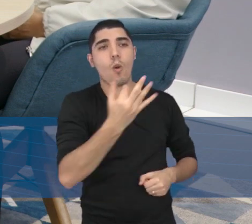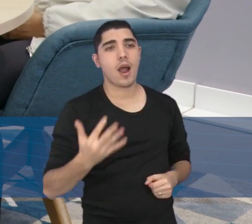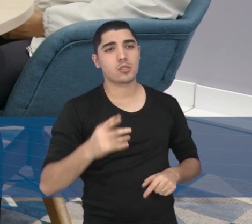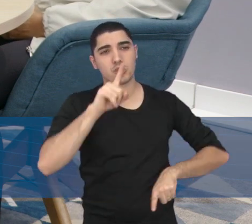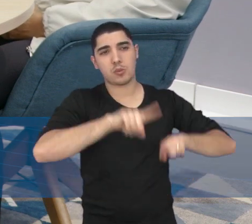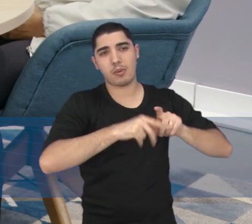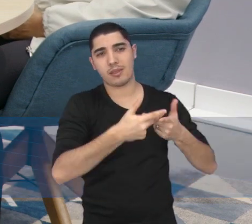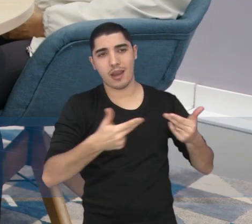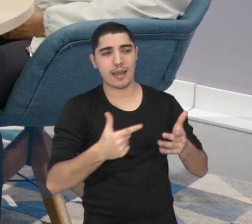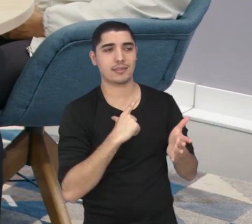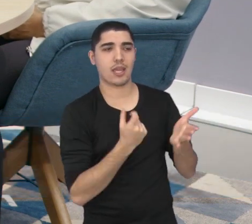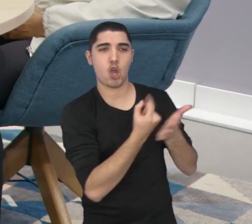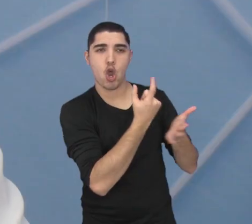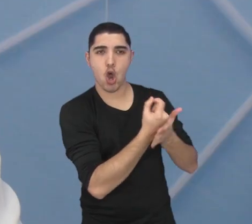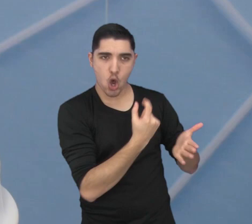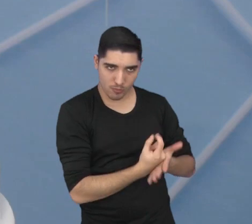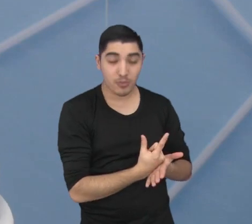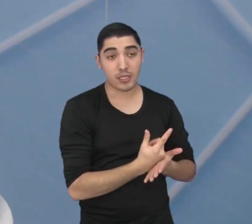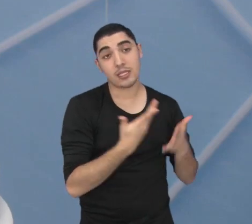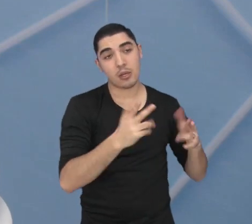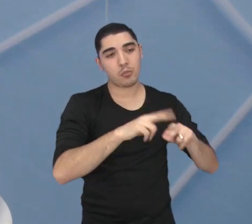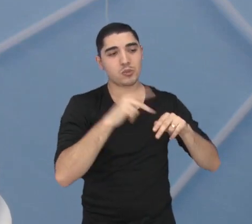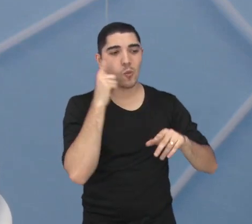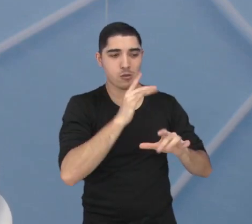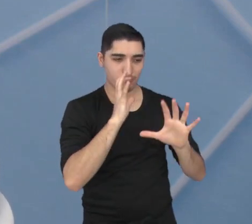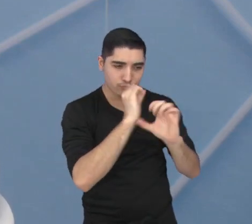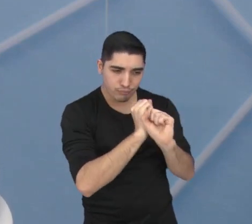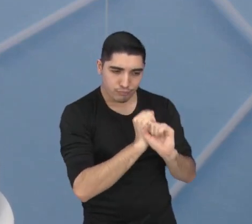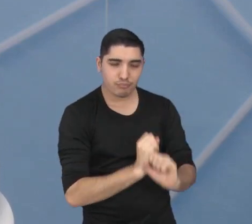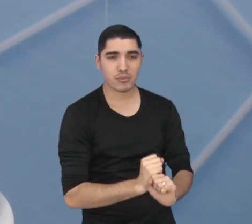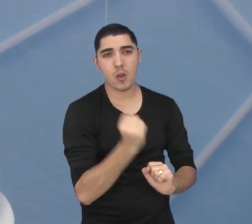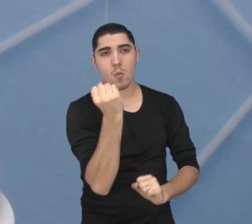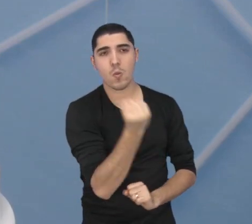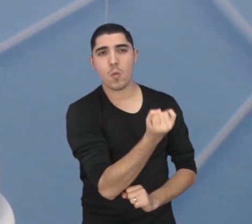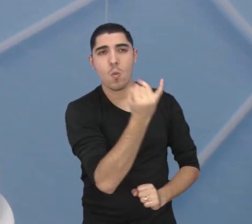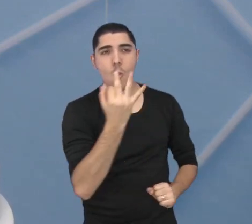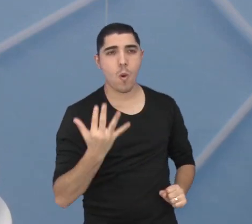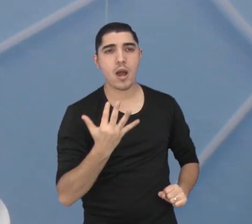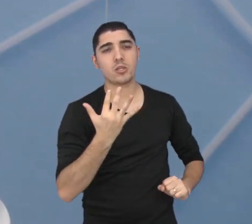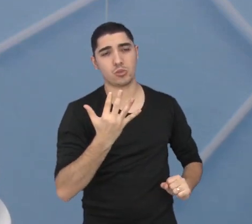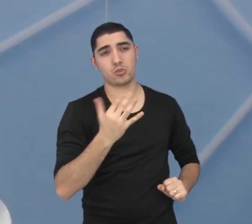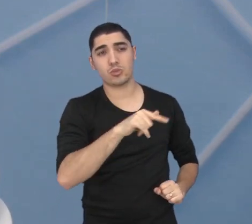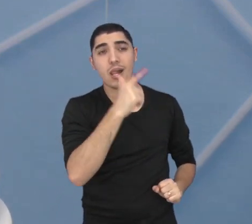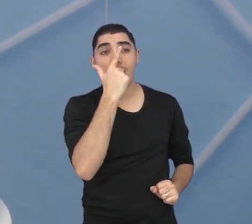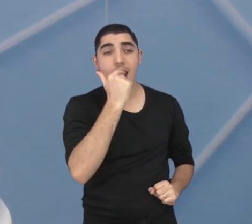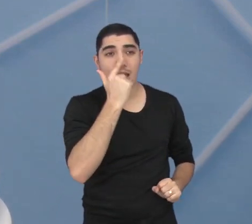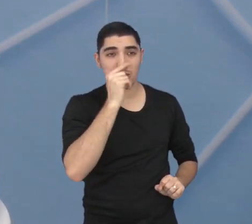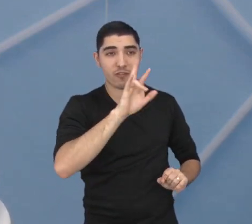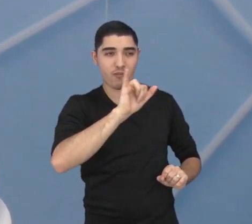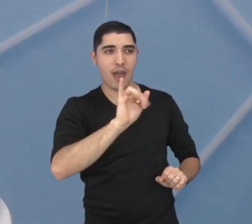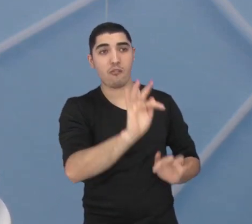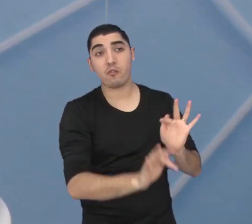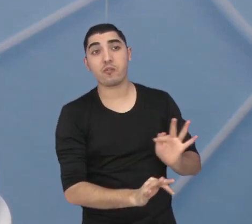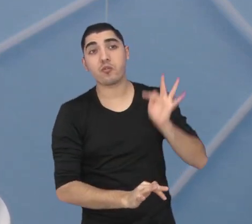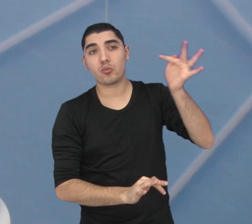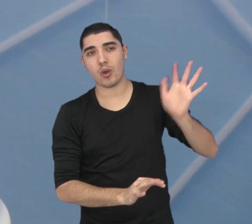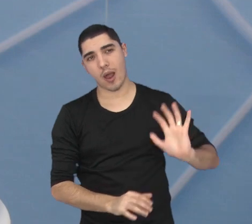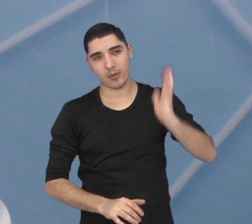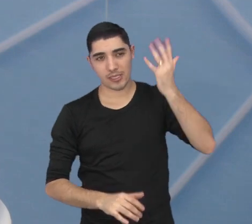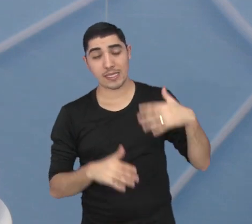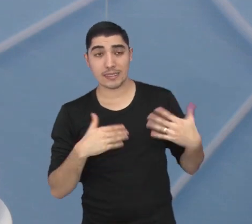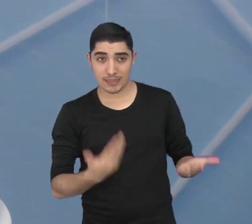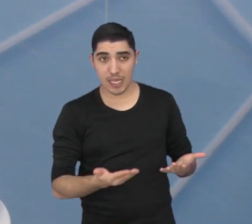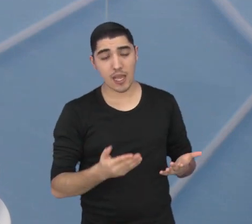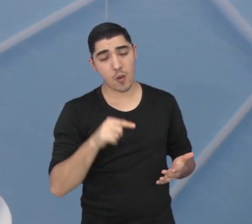uma estimativa, um cálculo para poder você ter pelo menos uma previsão de quantos resíduos vão ser gerados mais ali na frente. Isso também foi